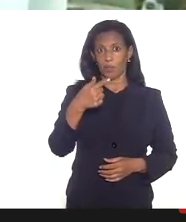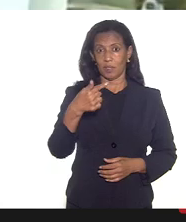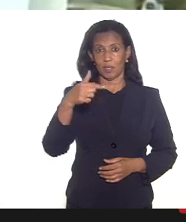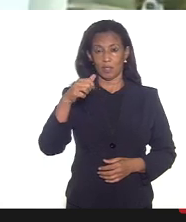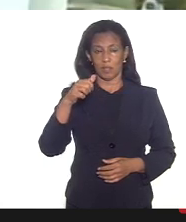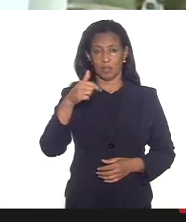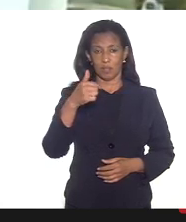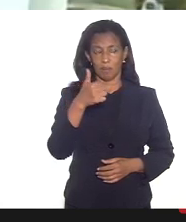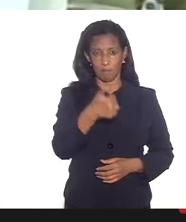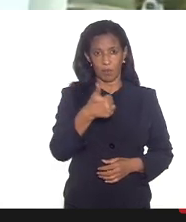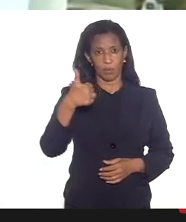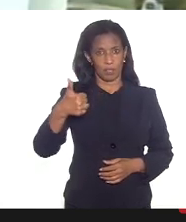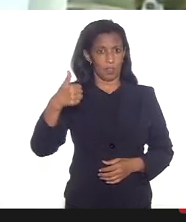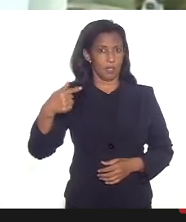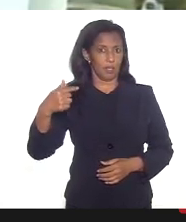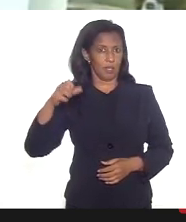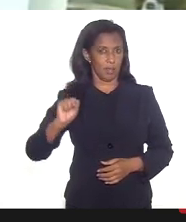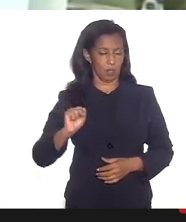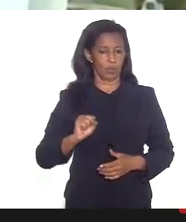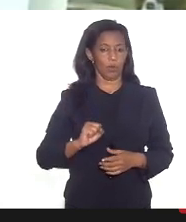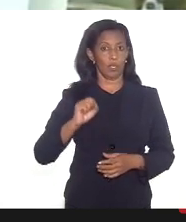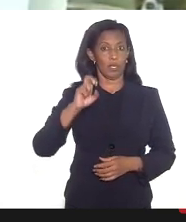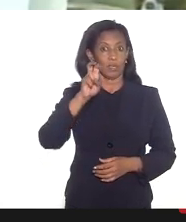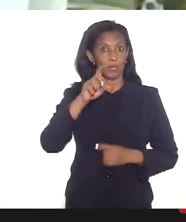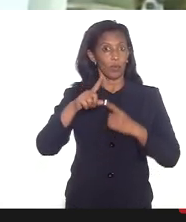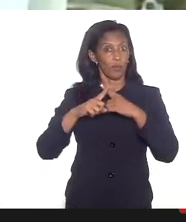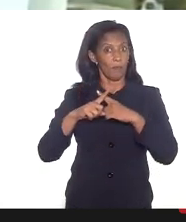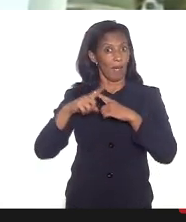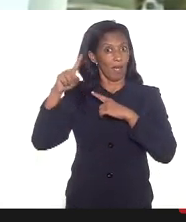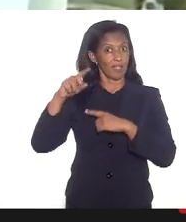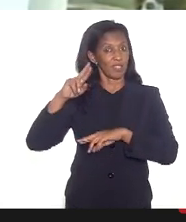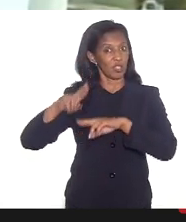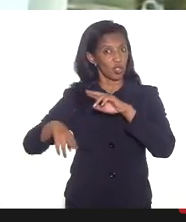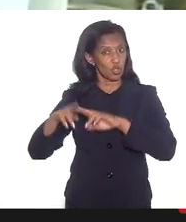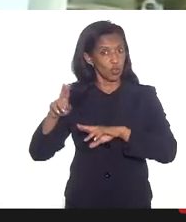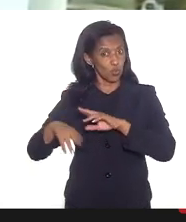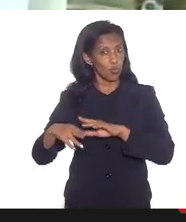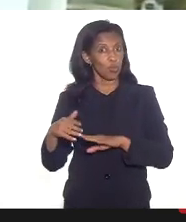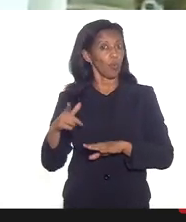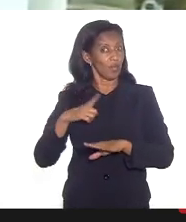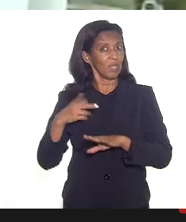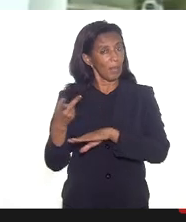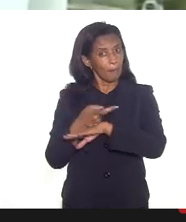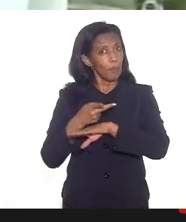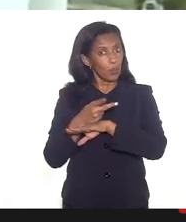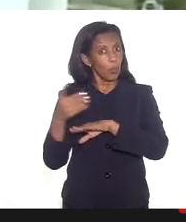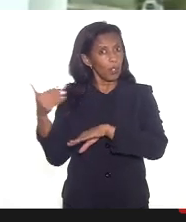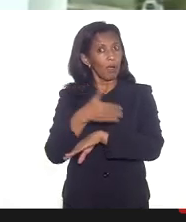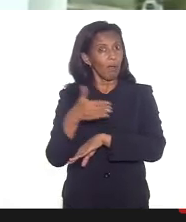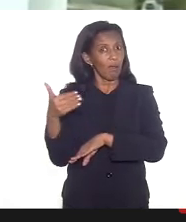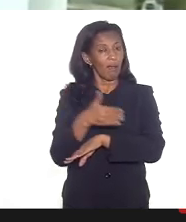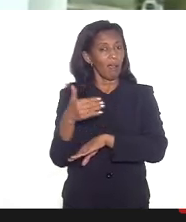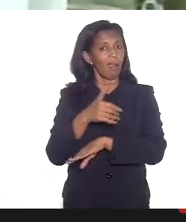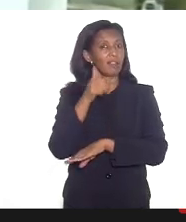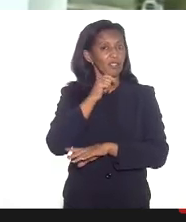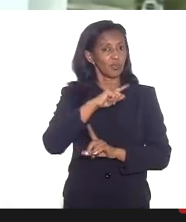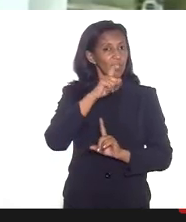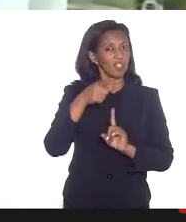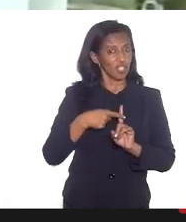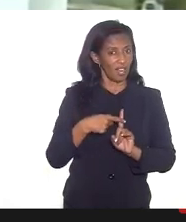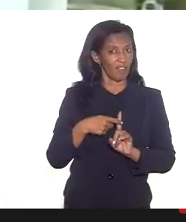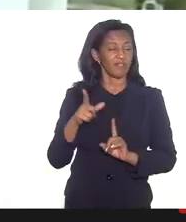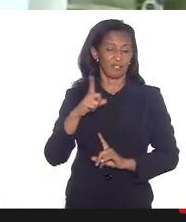1178/10 vezes mais e cinco vezes mais em Julho Então tá tendo uma procura por parte das Gestantes